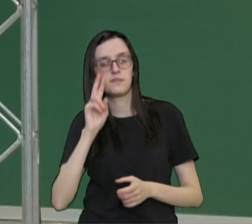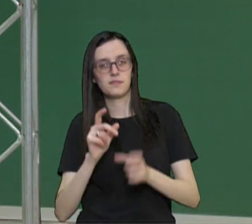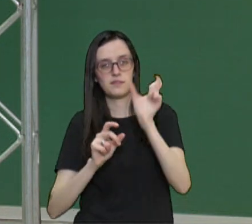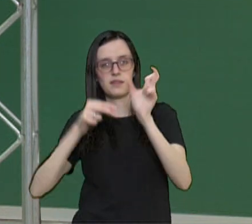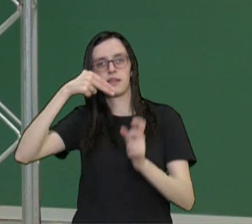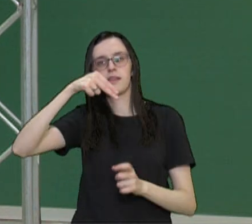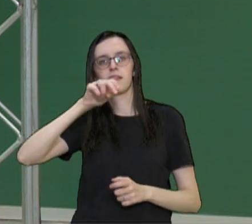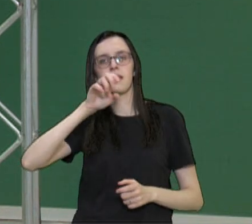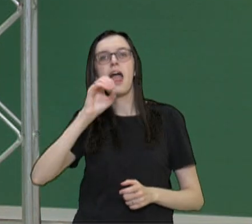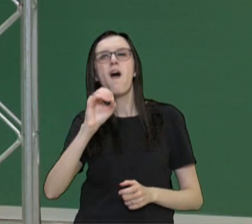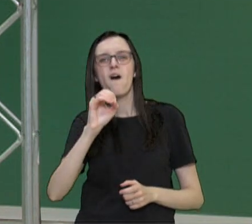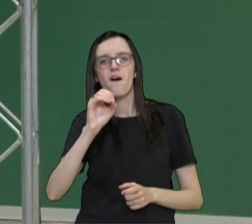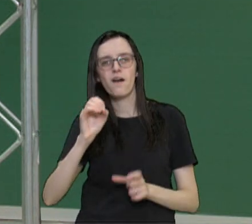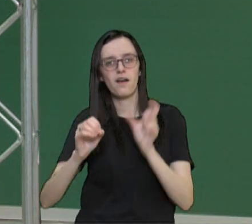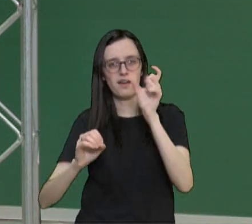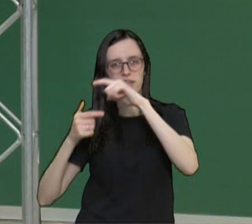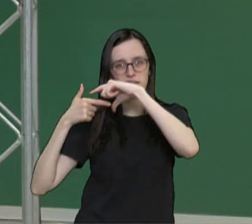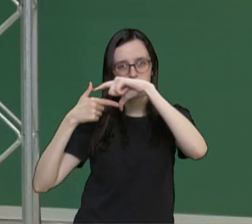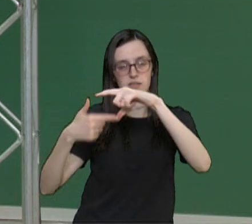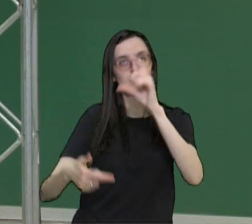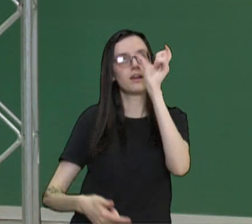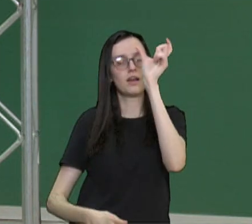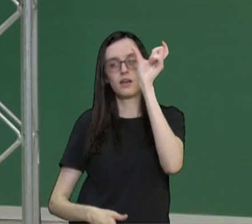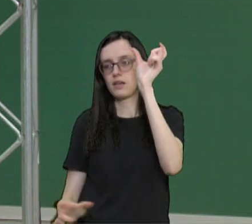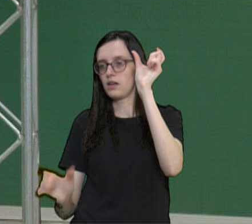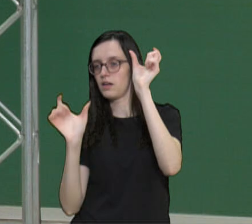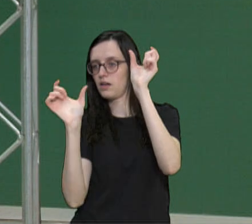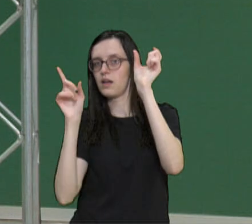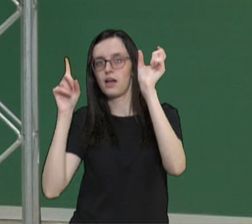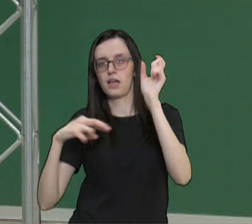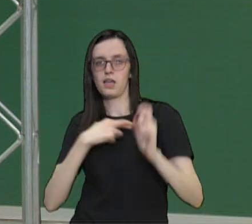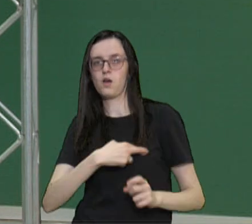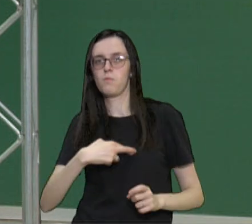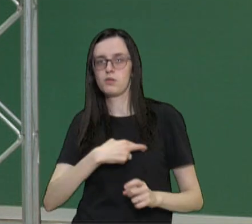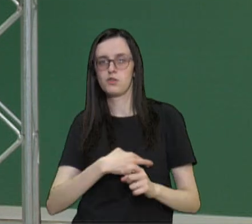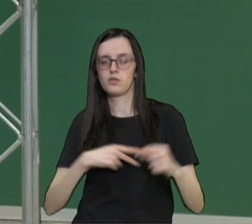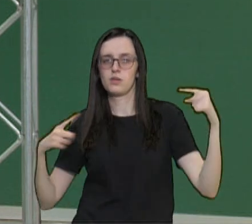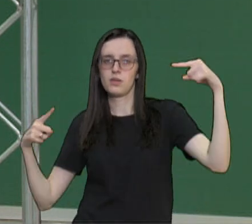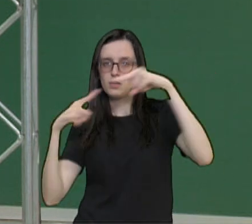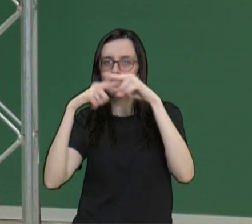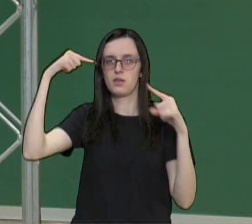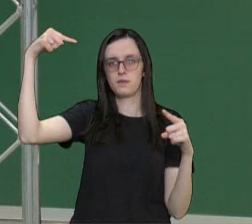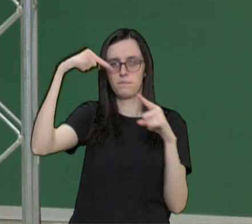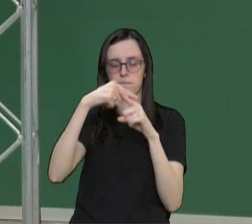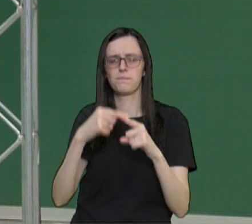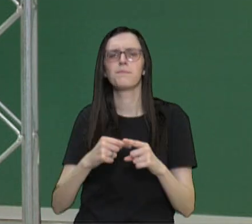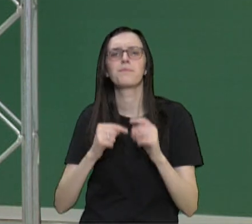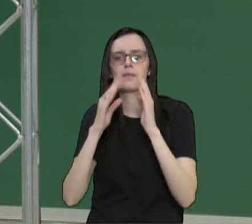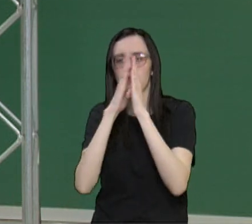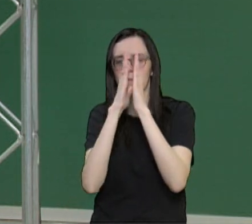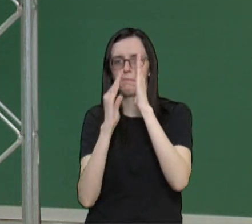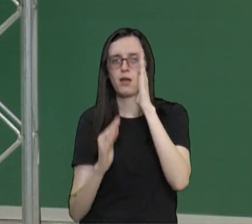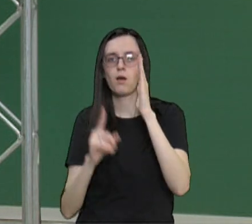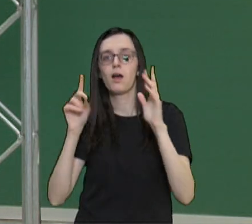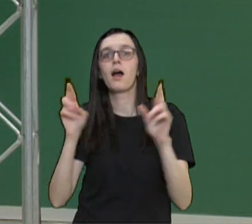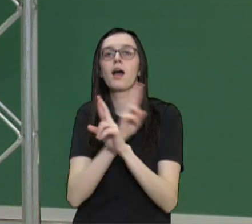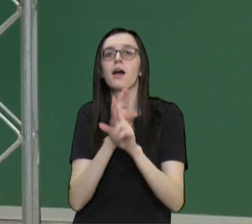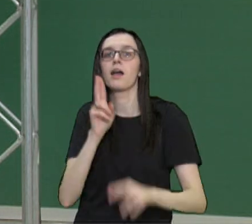outro. Um buscava inspiração no Renascimento e o outro no Barroco. O Barroco era uma coisa mais sentimental, então tem a ver